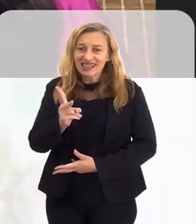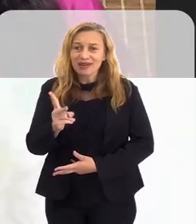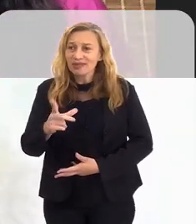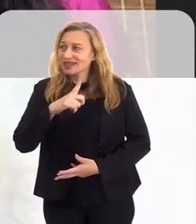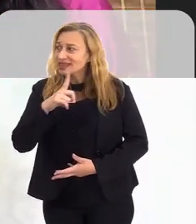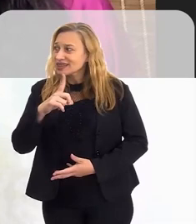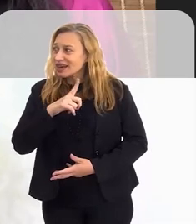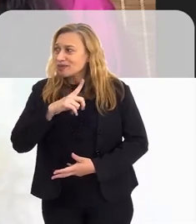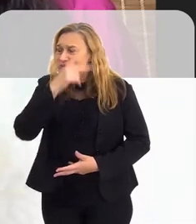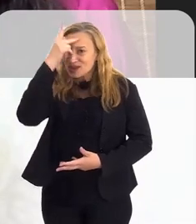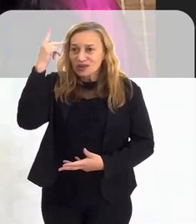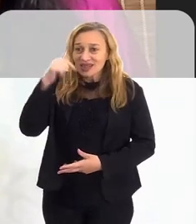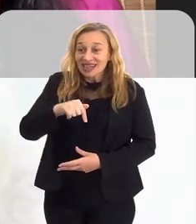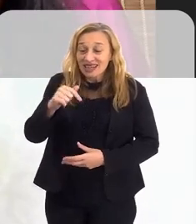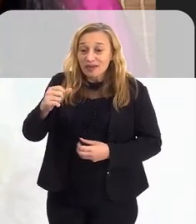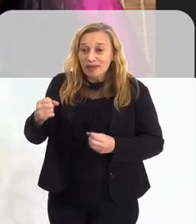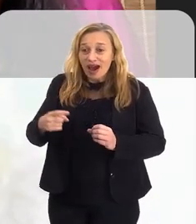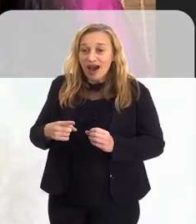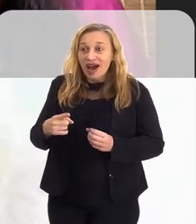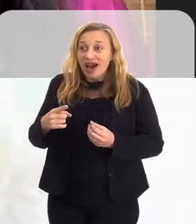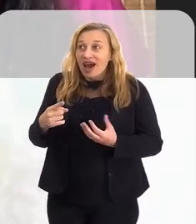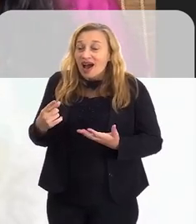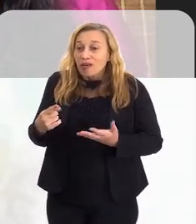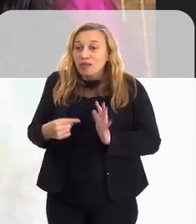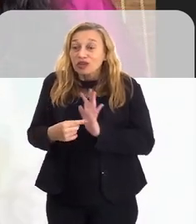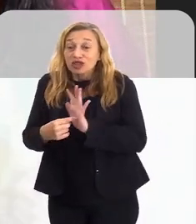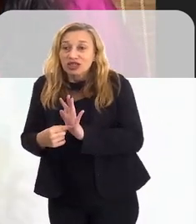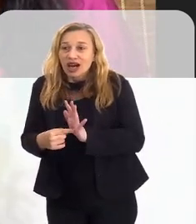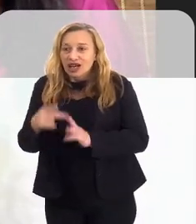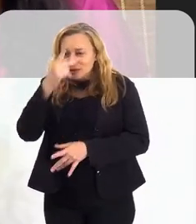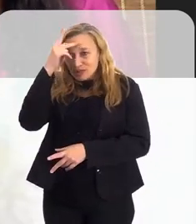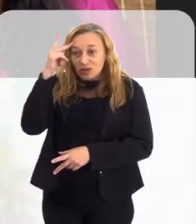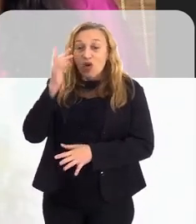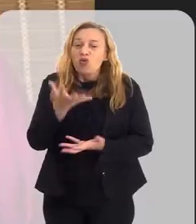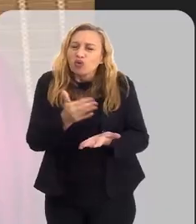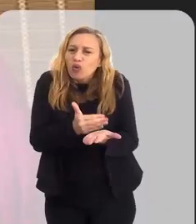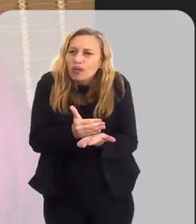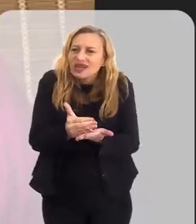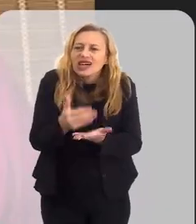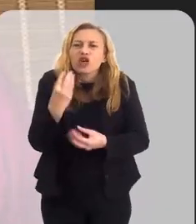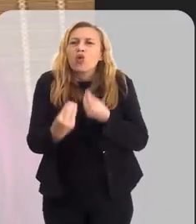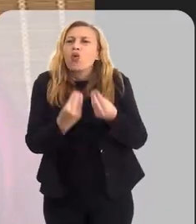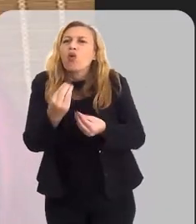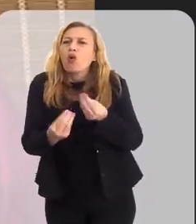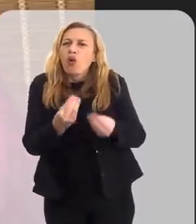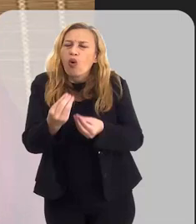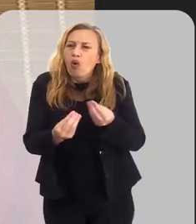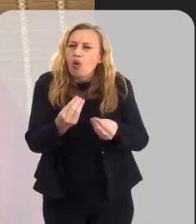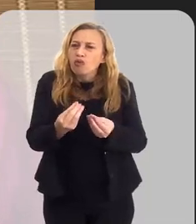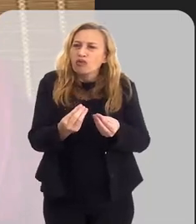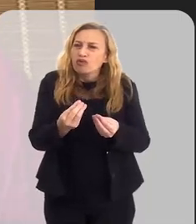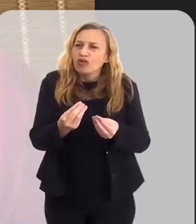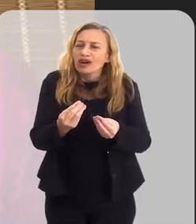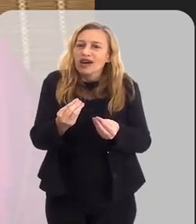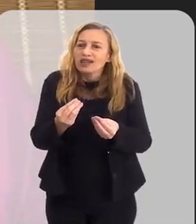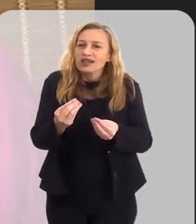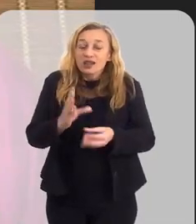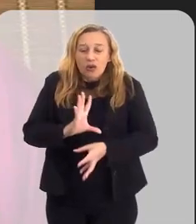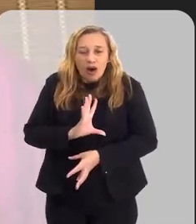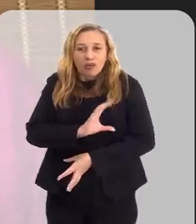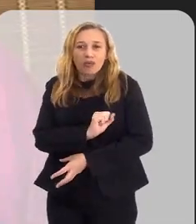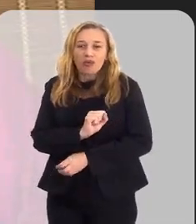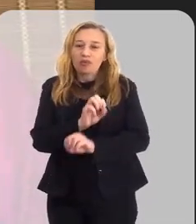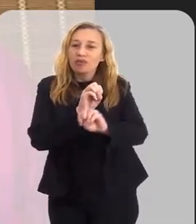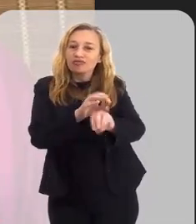trago convidados aqui para inspirar o público. Eu queria que você começasse dizendo: como é que surgiu essa sua